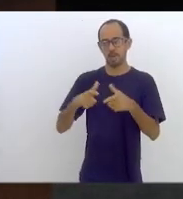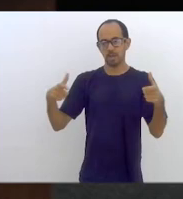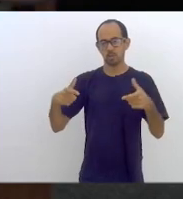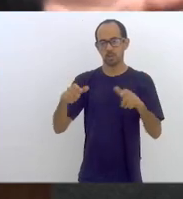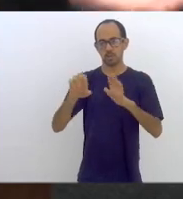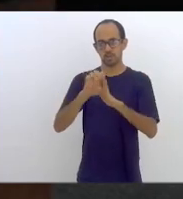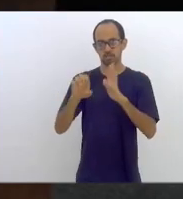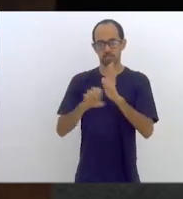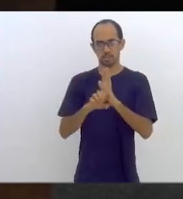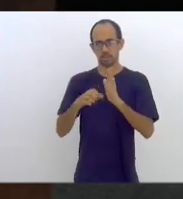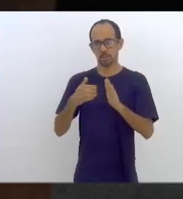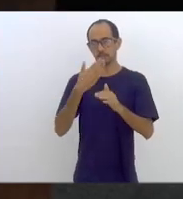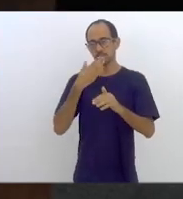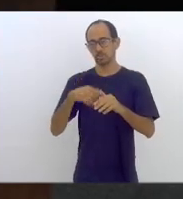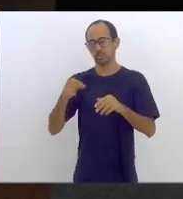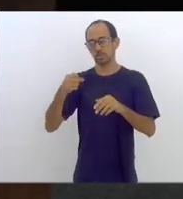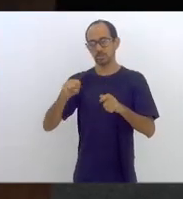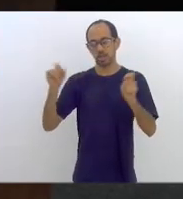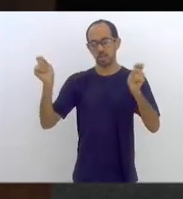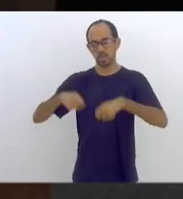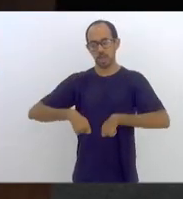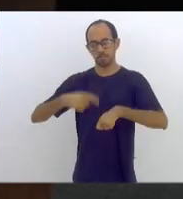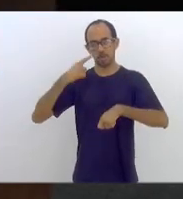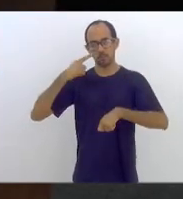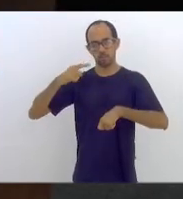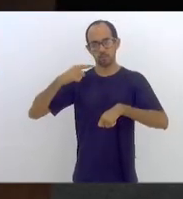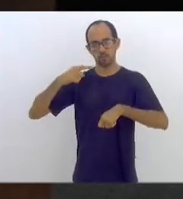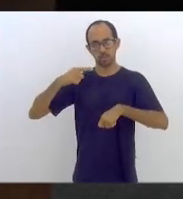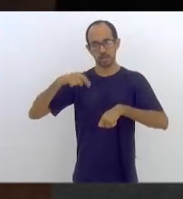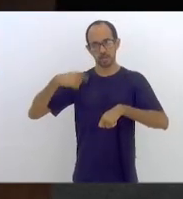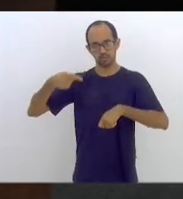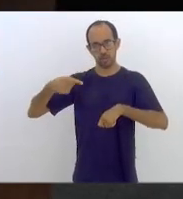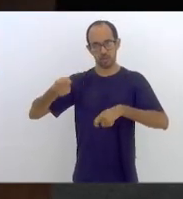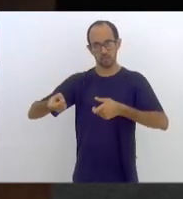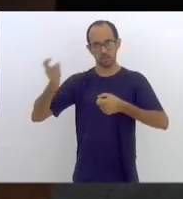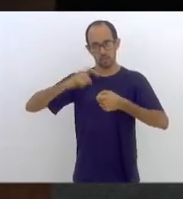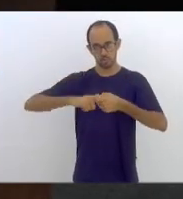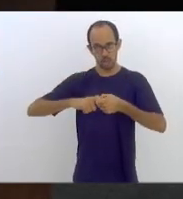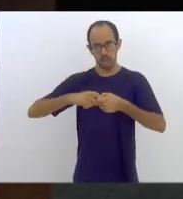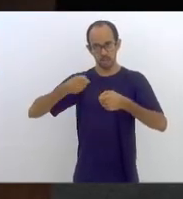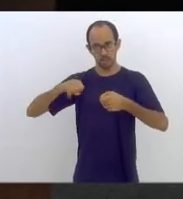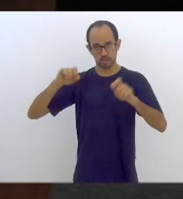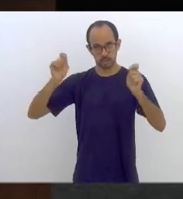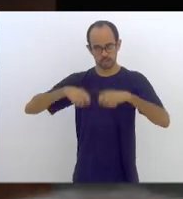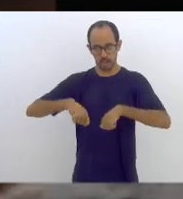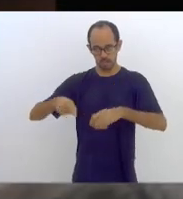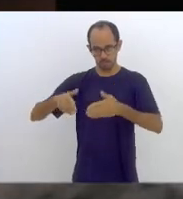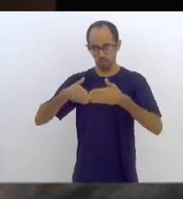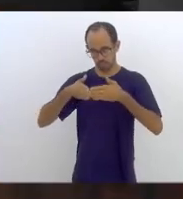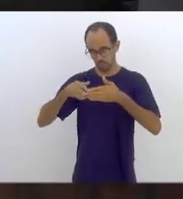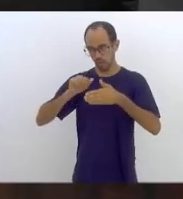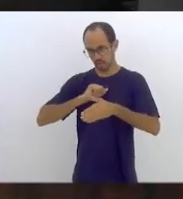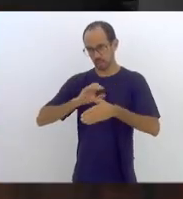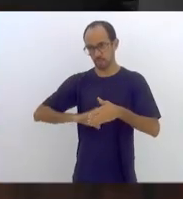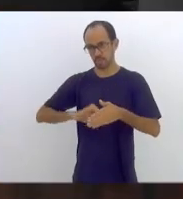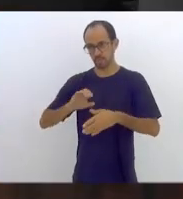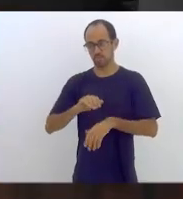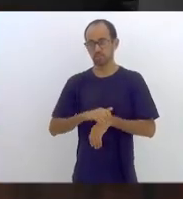se ele pode retornar na semana que vem para apreciação das emendas já que está em segundo e André por favor